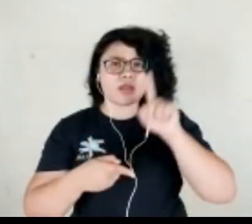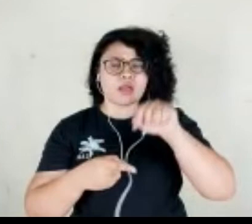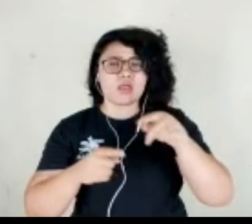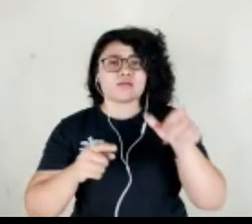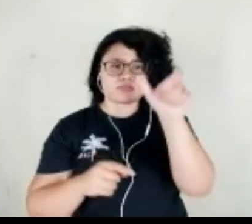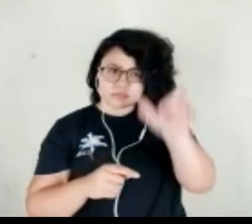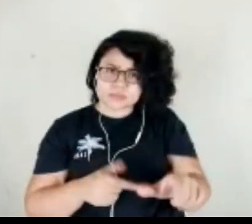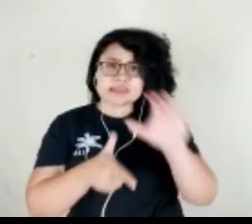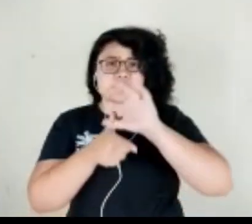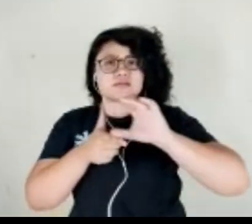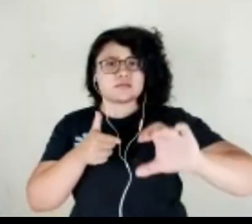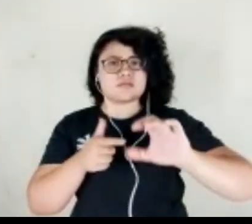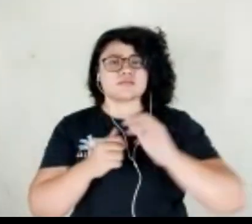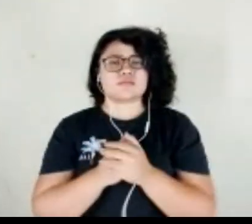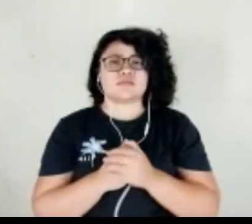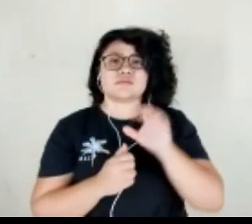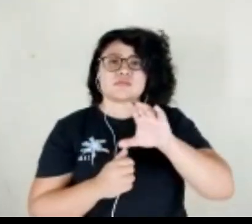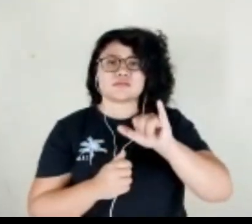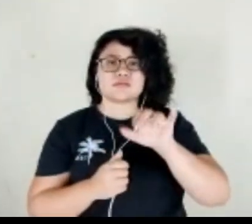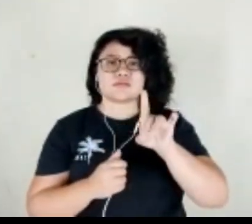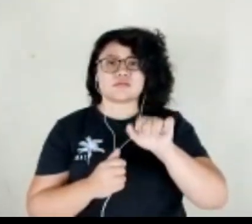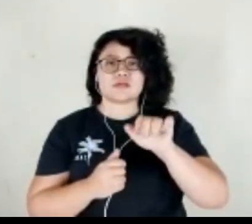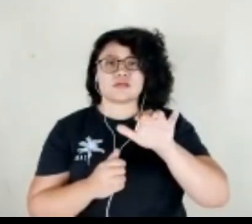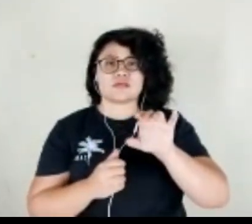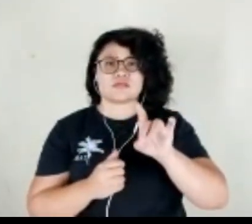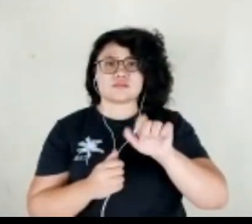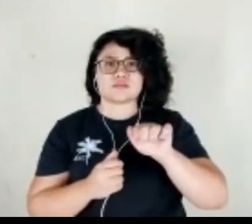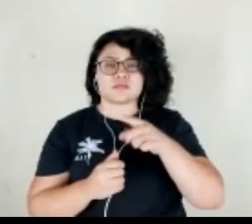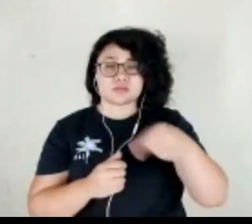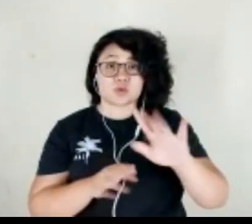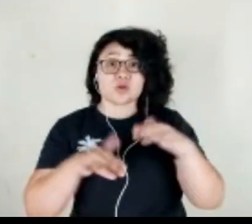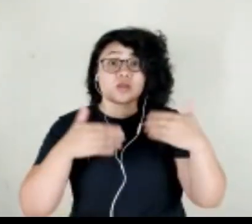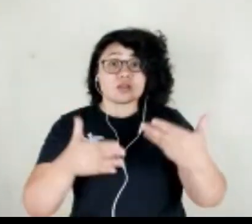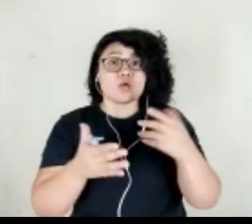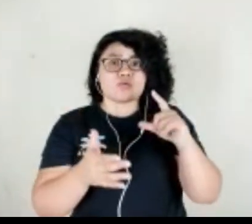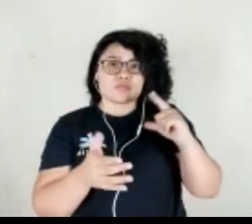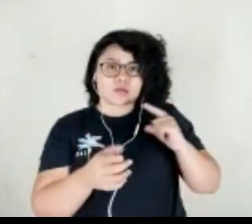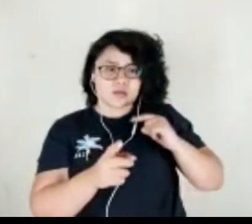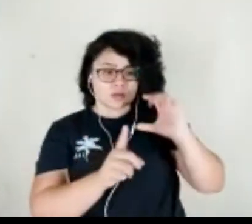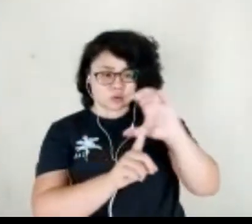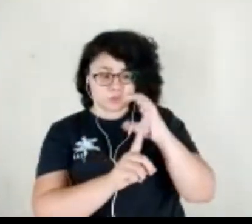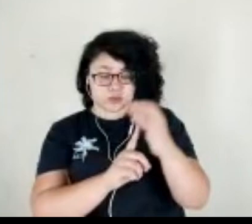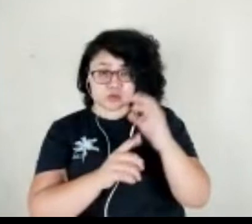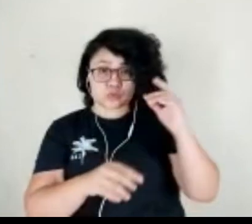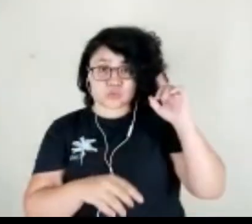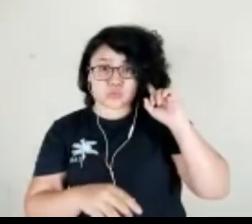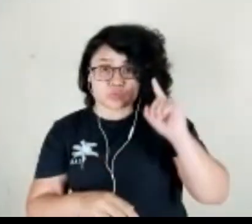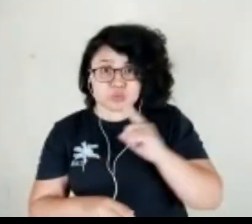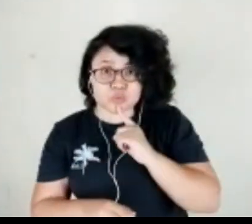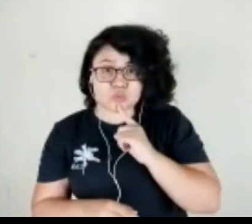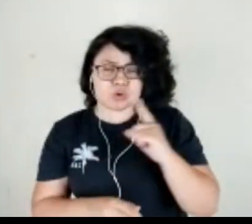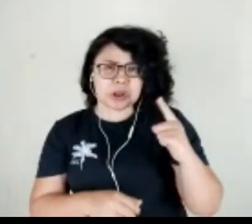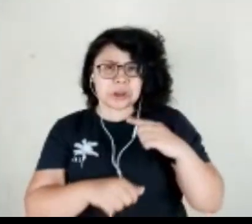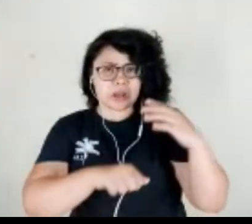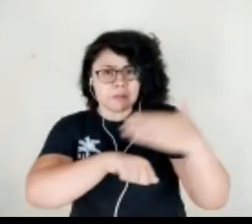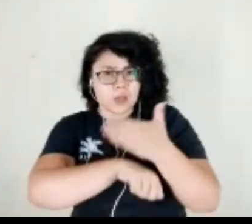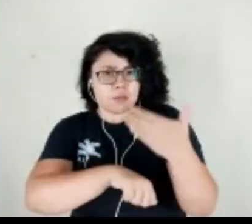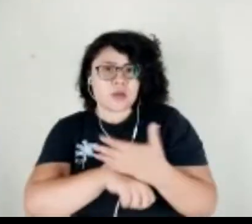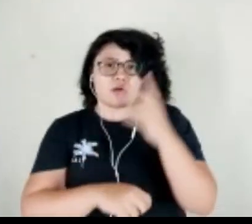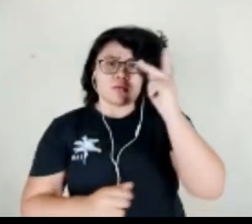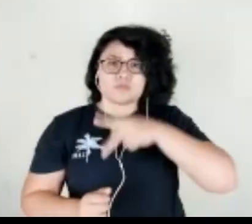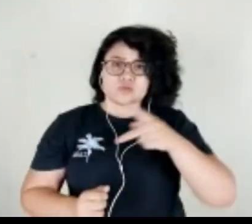porque está na sociedade. Então, a partir daí, nós temos a comunidade surda, onde